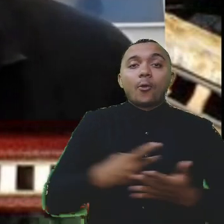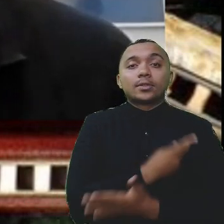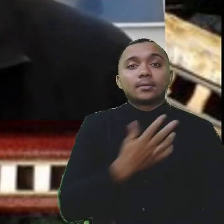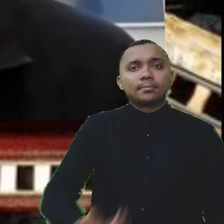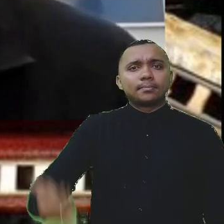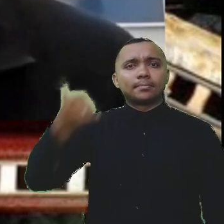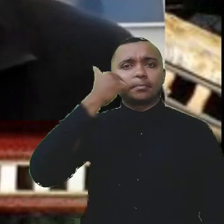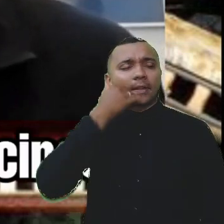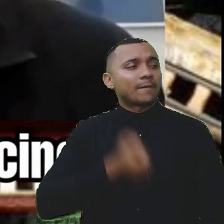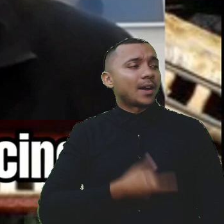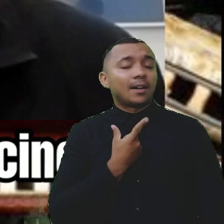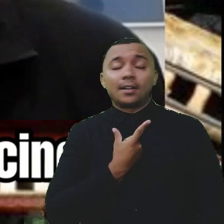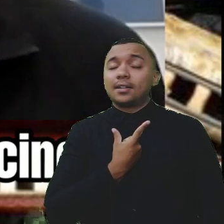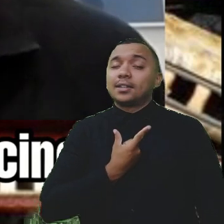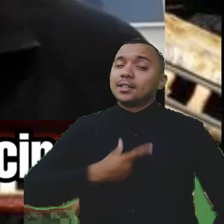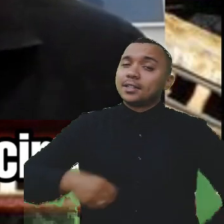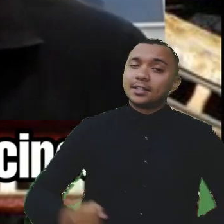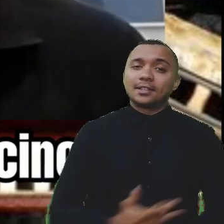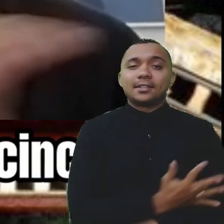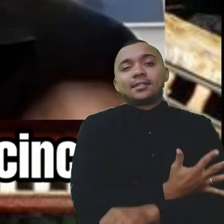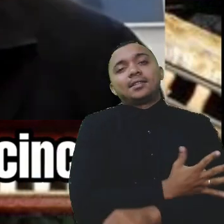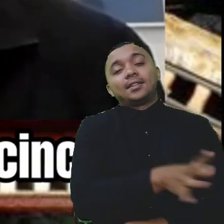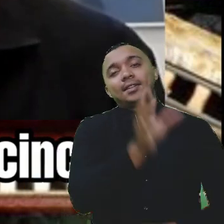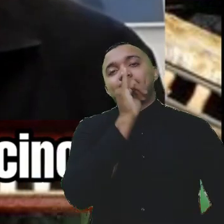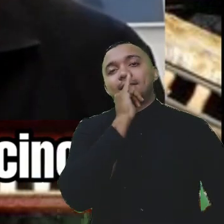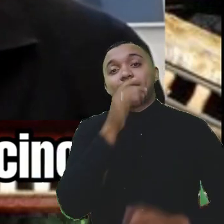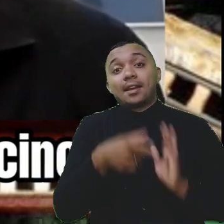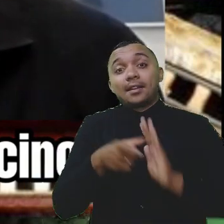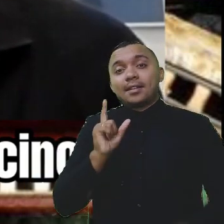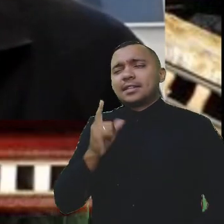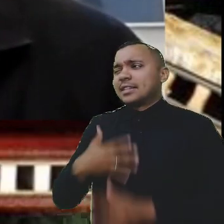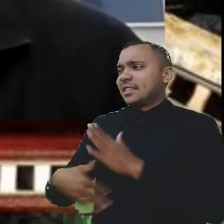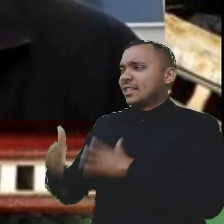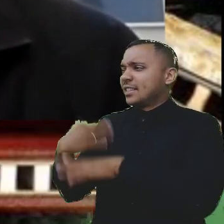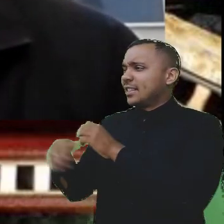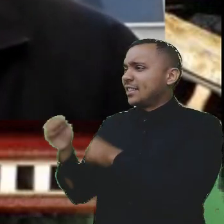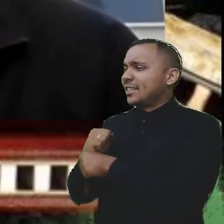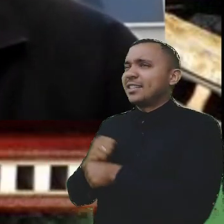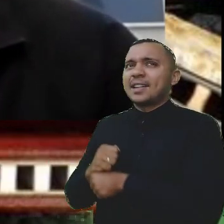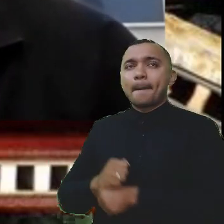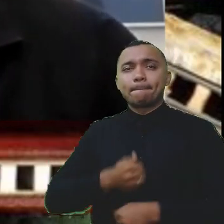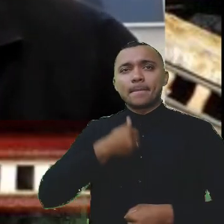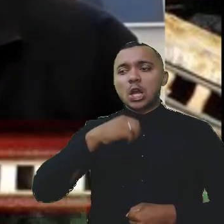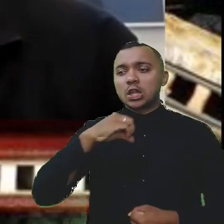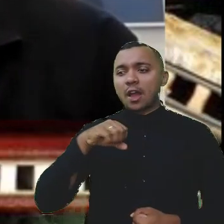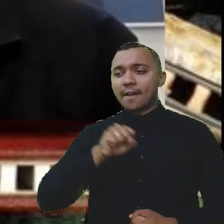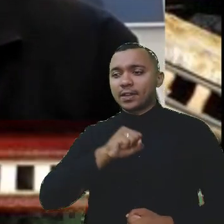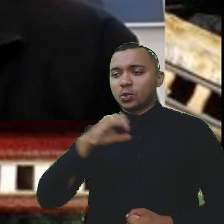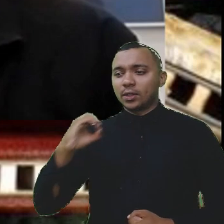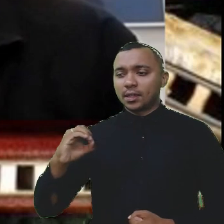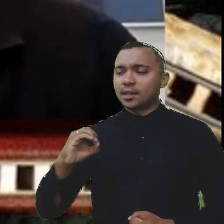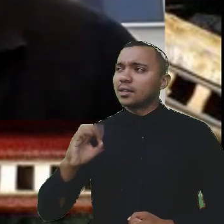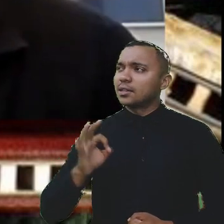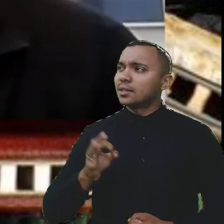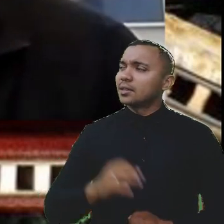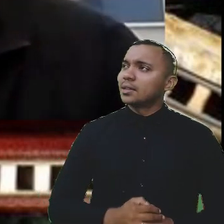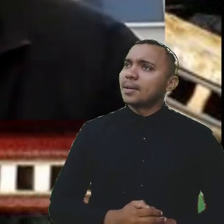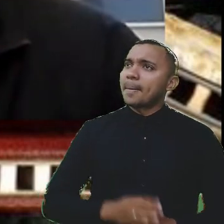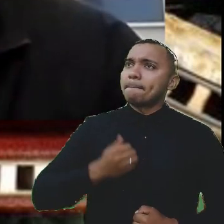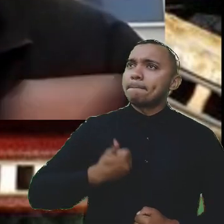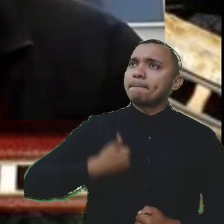chorava copiosamente. Então, o cara que me iniciou lá em 80, foi 80,